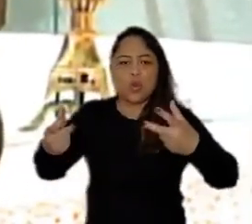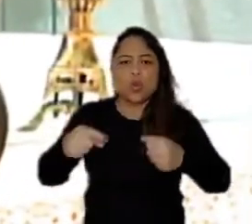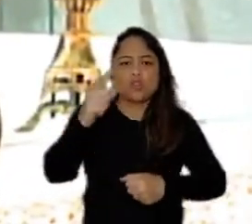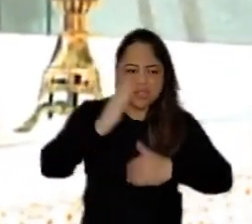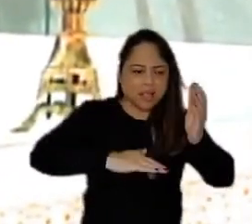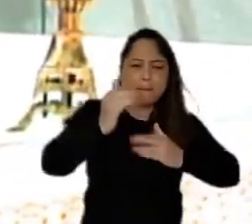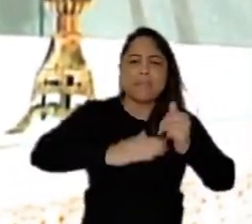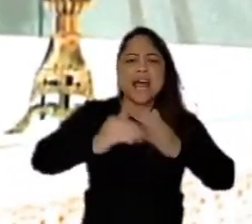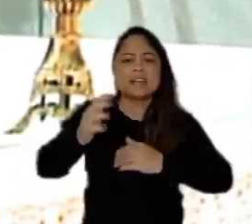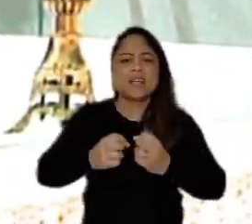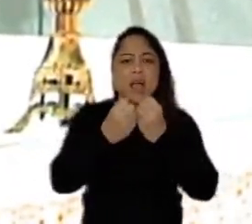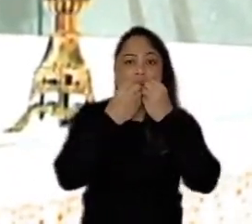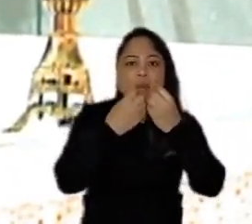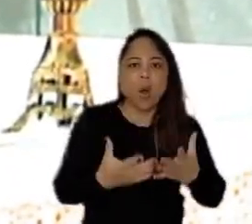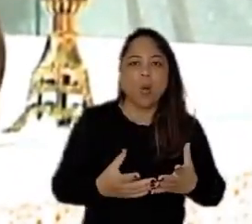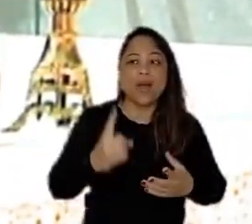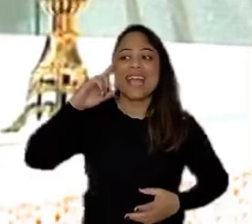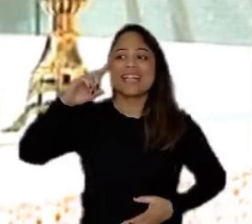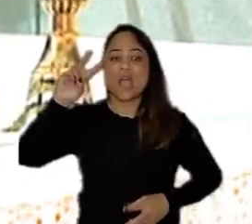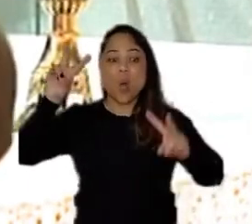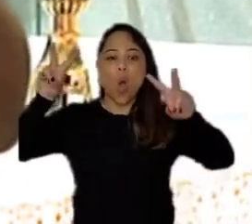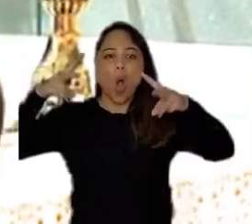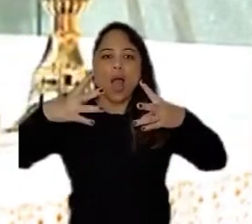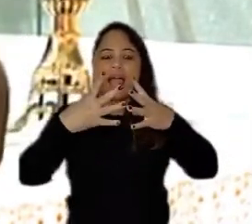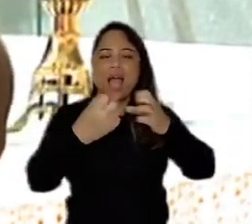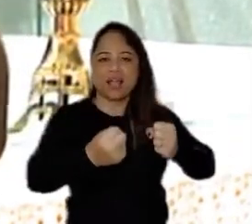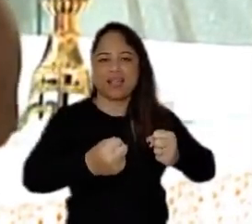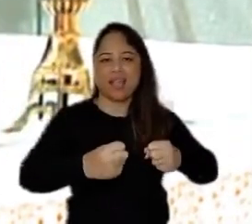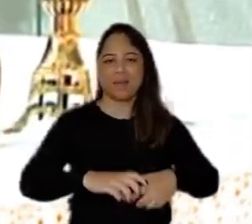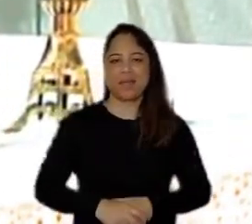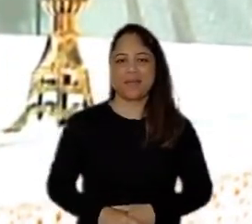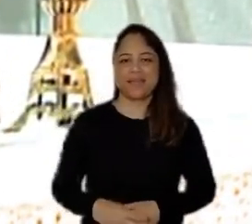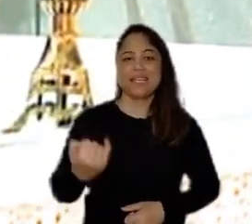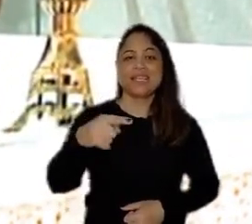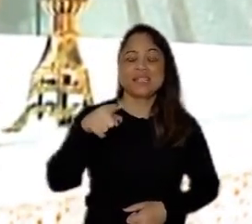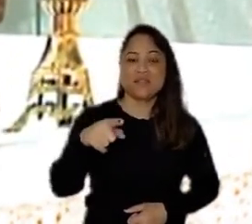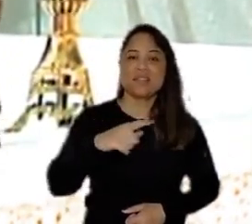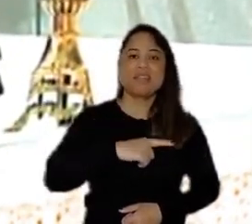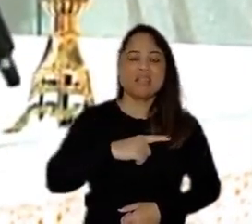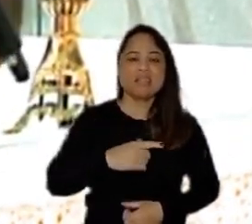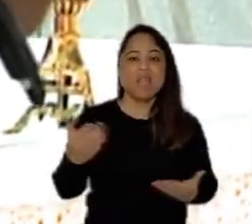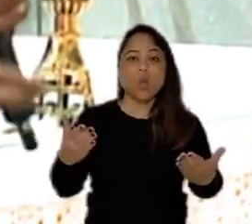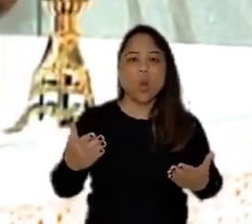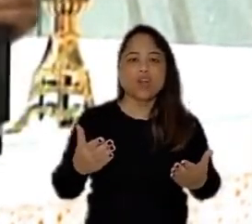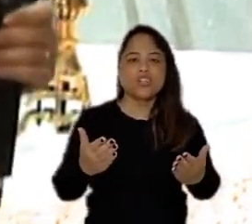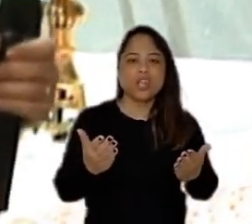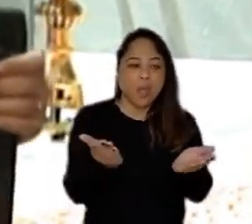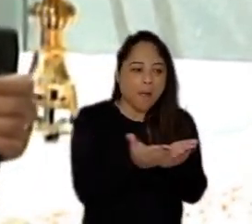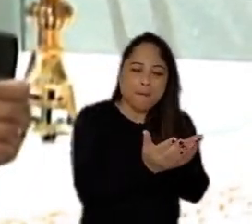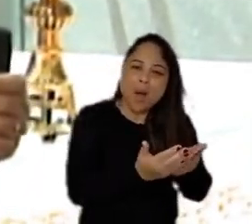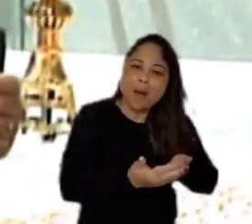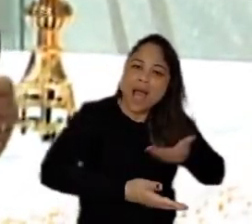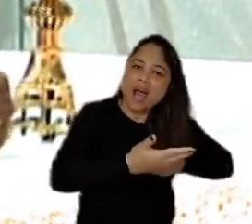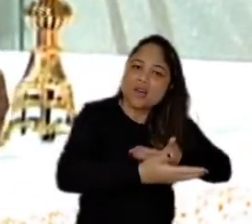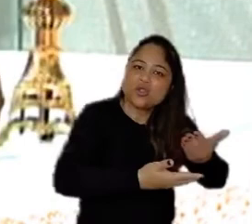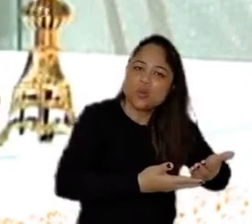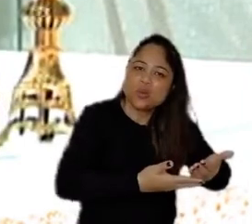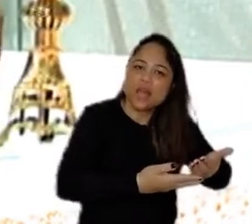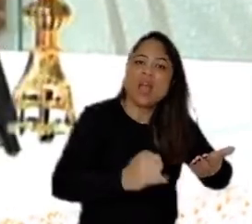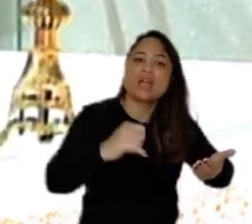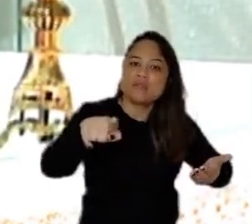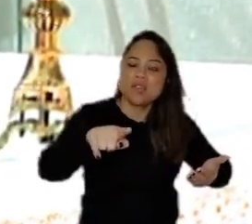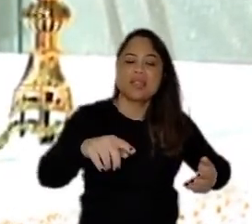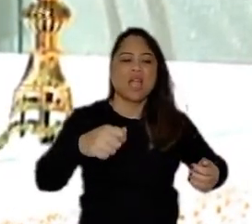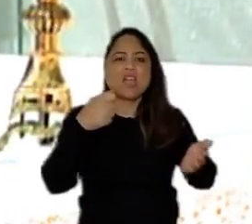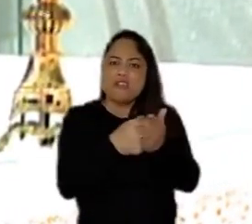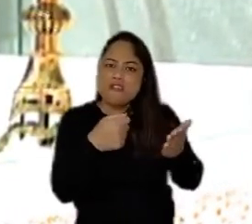d'água dado para um pobre na rua, imagina o tamanho da consideração que ele tem pelo seu esforço.